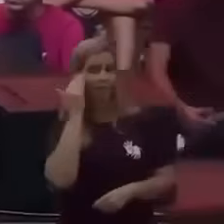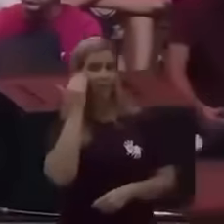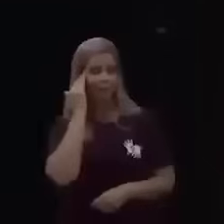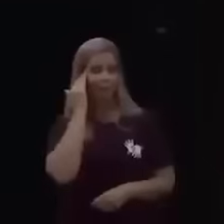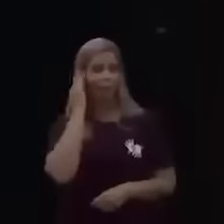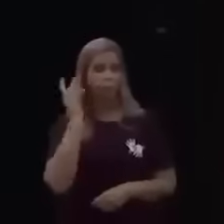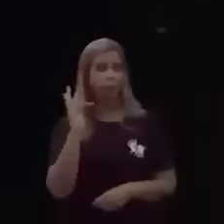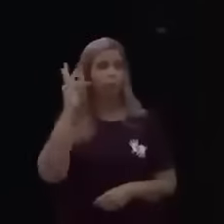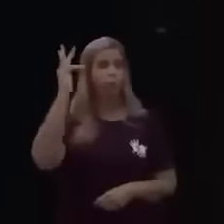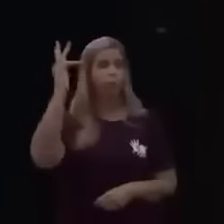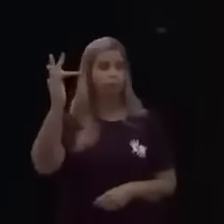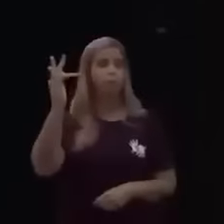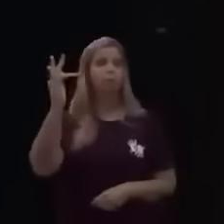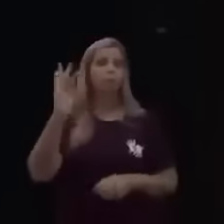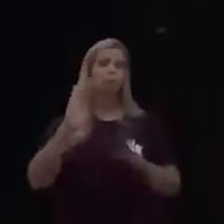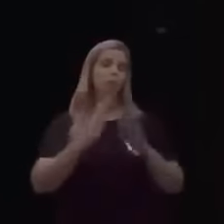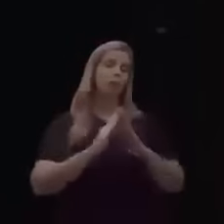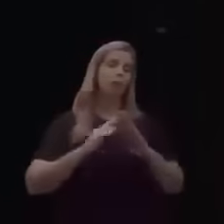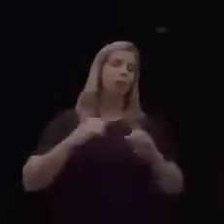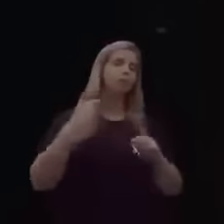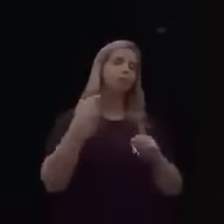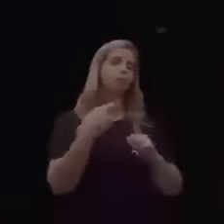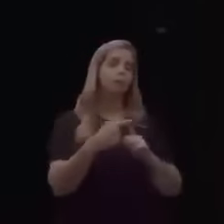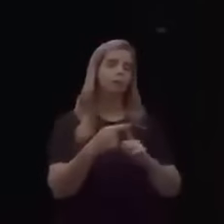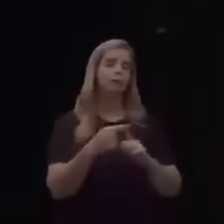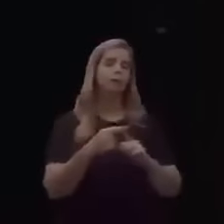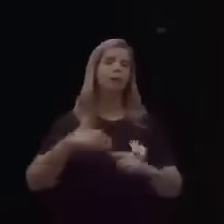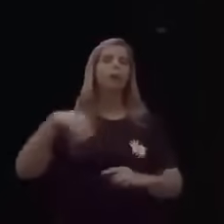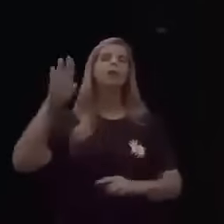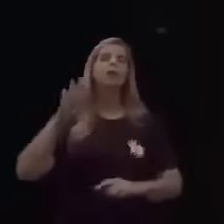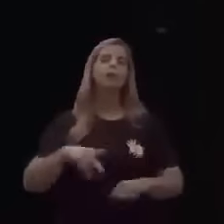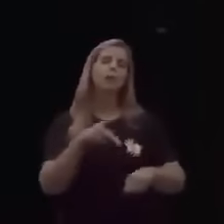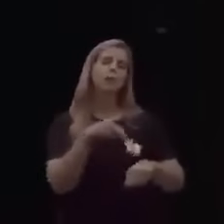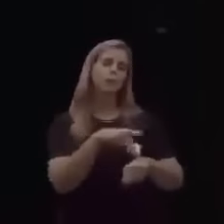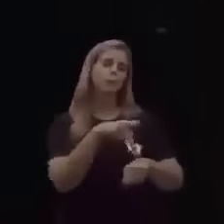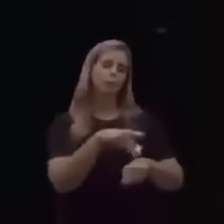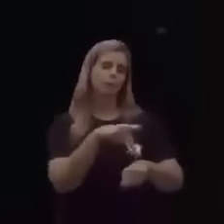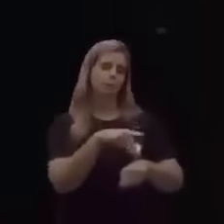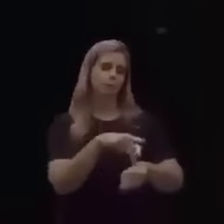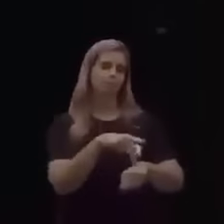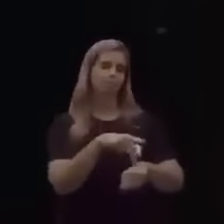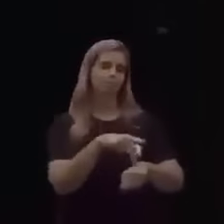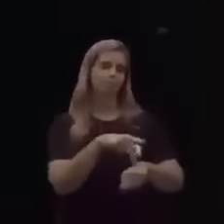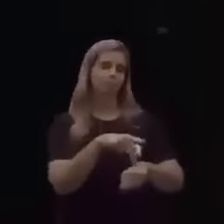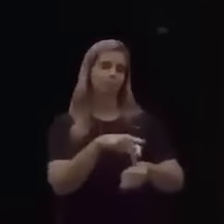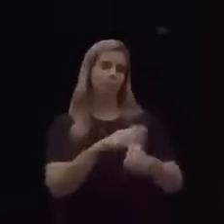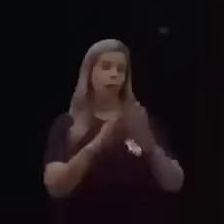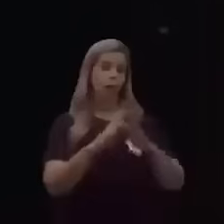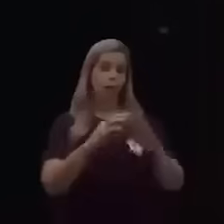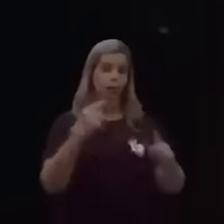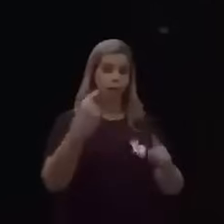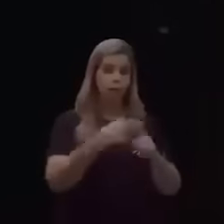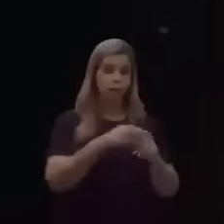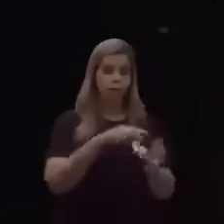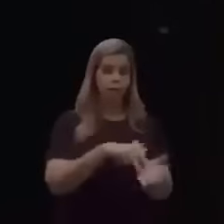cristianismo. A grande pergunta é: quem é a pedra sobre a qual a igreja está